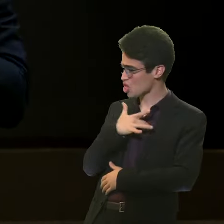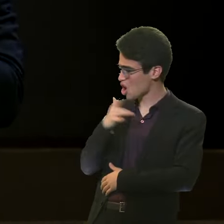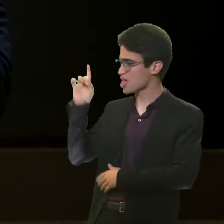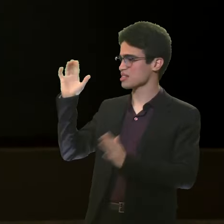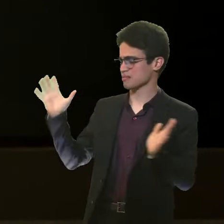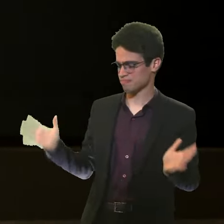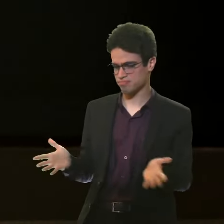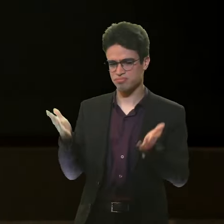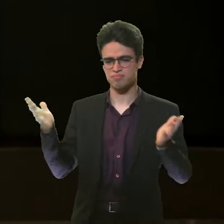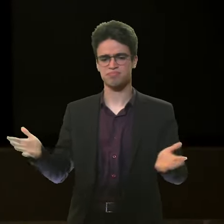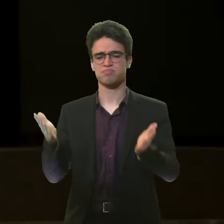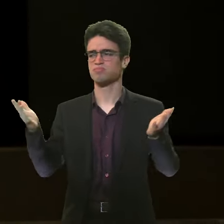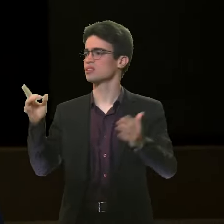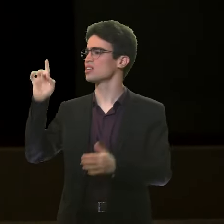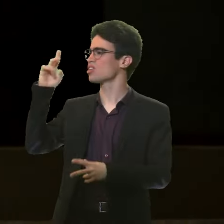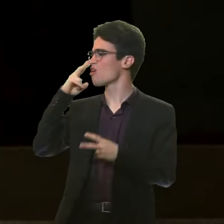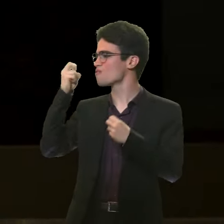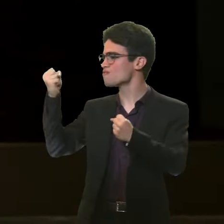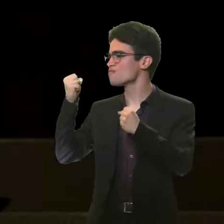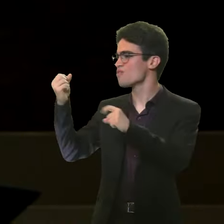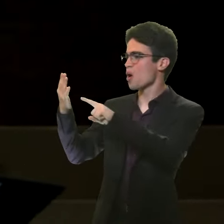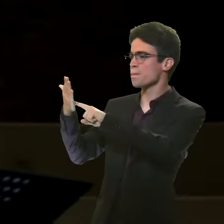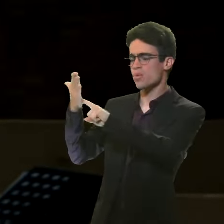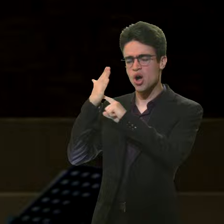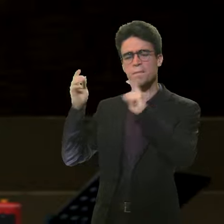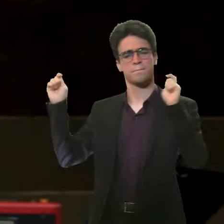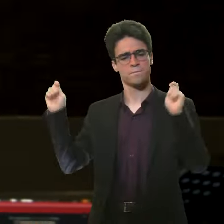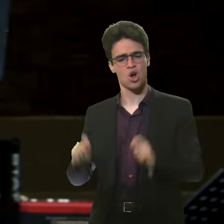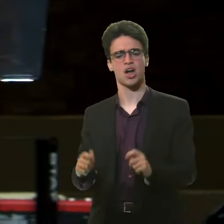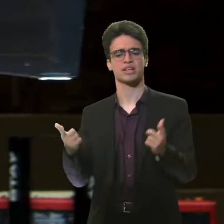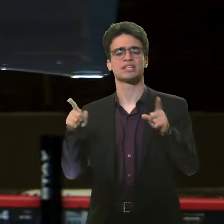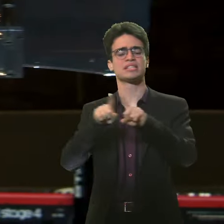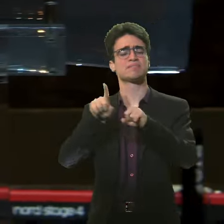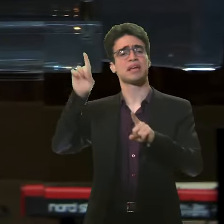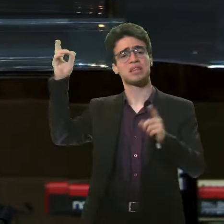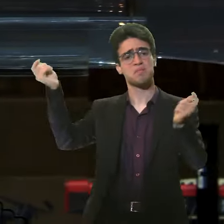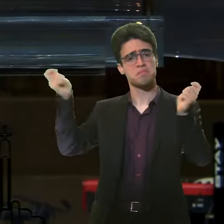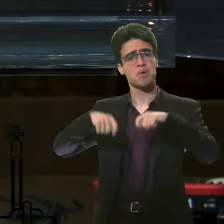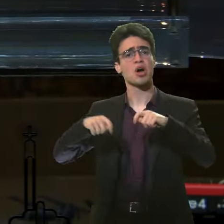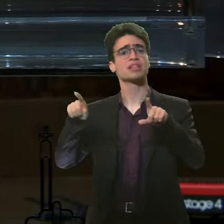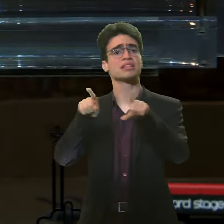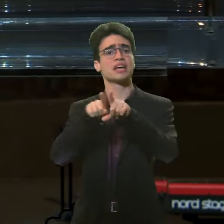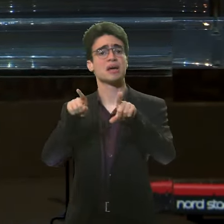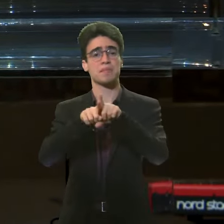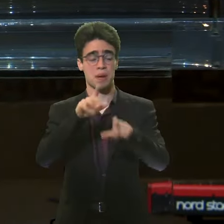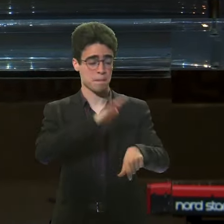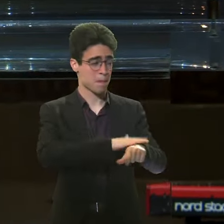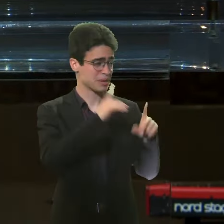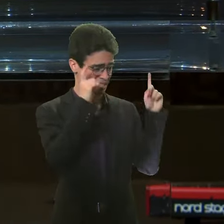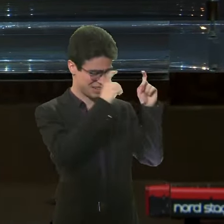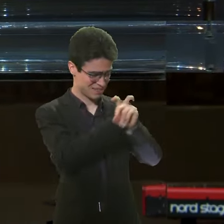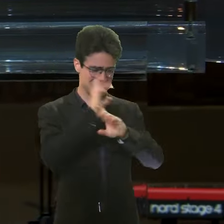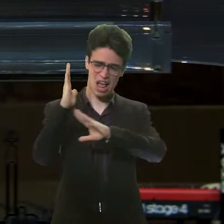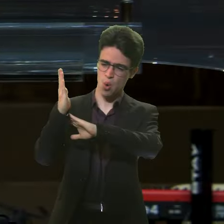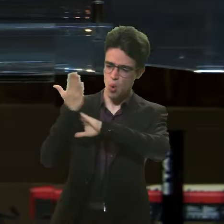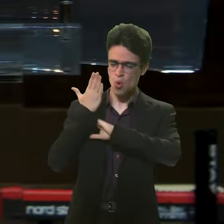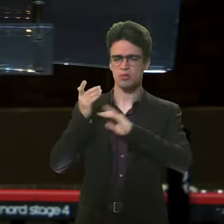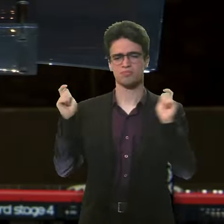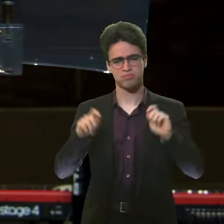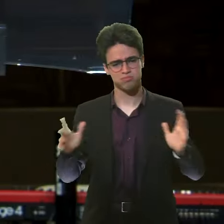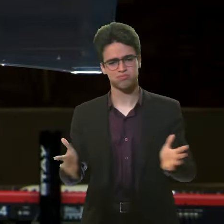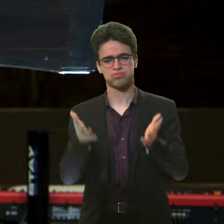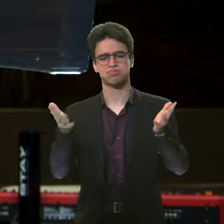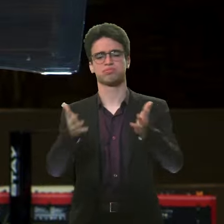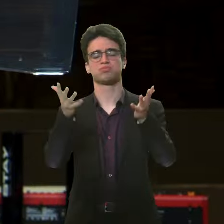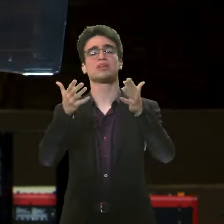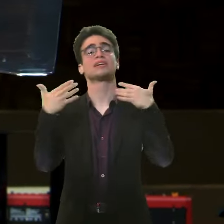capacitar, mostrar a força dele nas nossas fraquezas, como o Senhor pode nos capacitar em momentos difíceis, e esse tem sido o